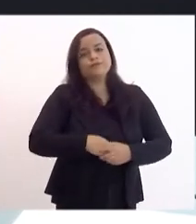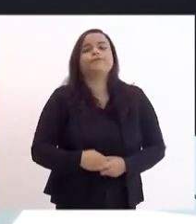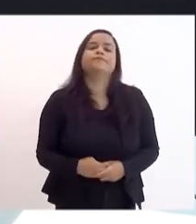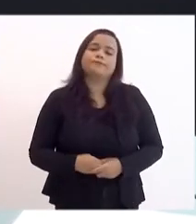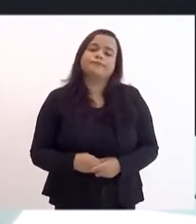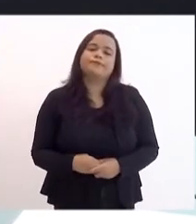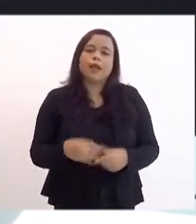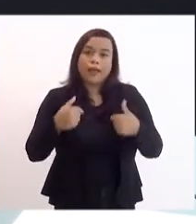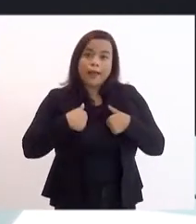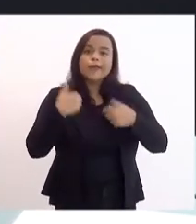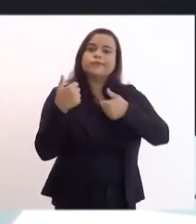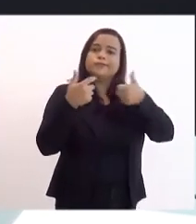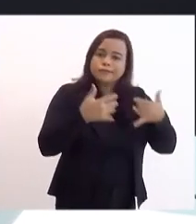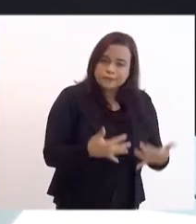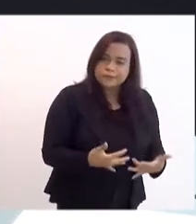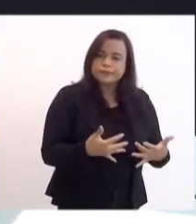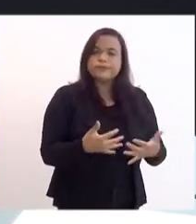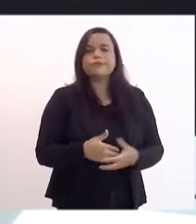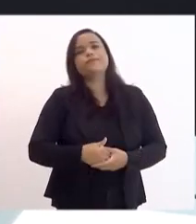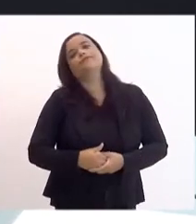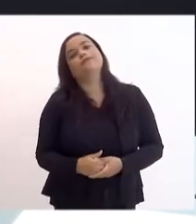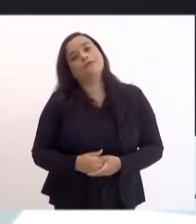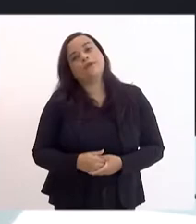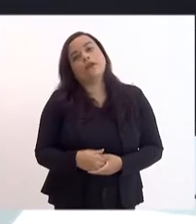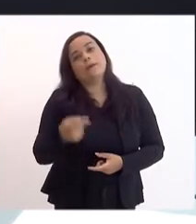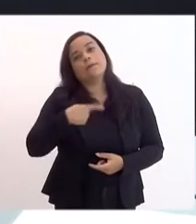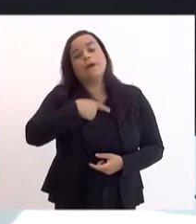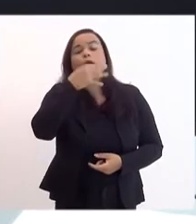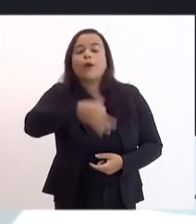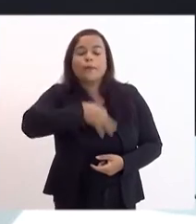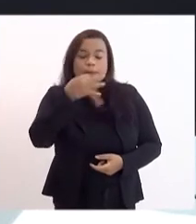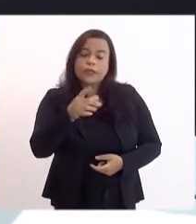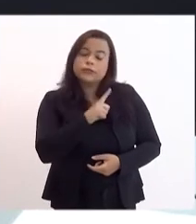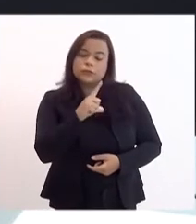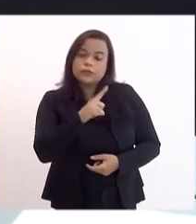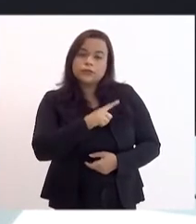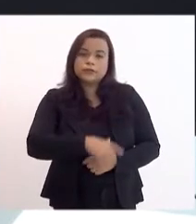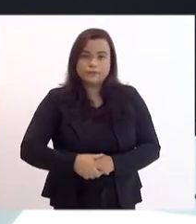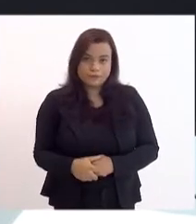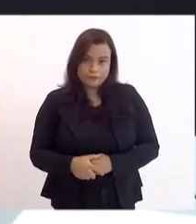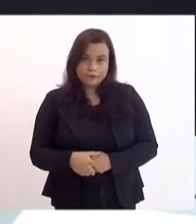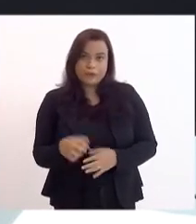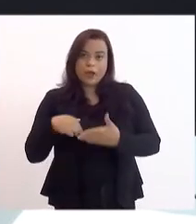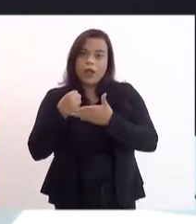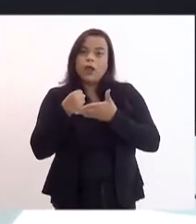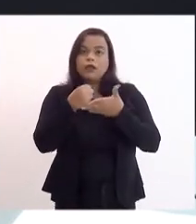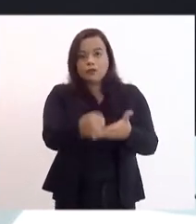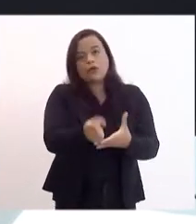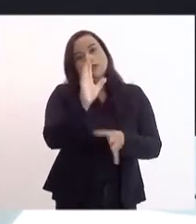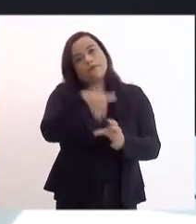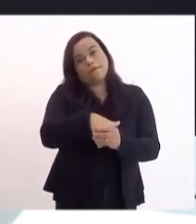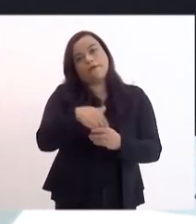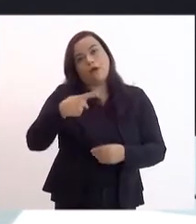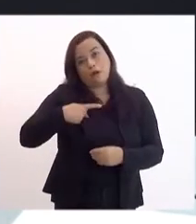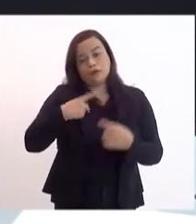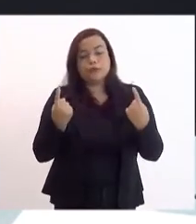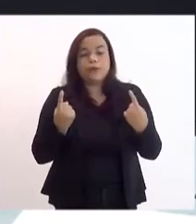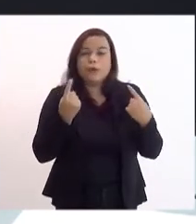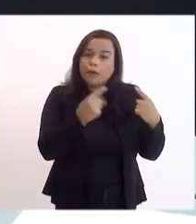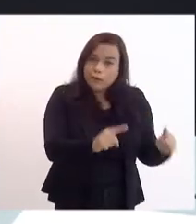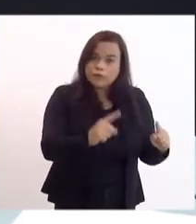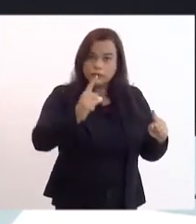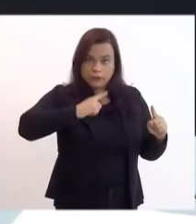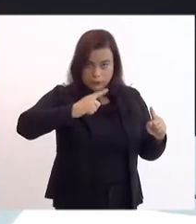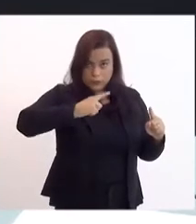Eu externei aqui a minha opinião, que eu trouxe meu voto contrário